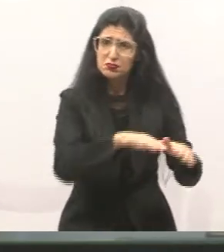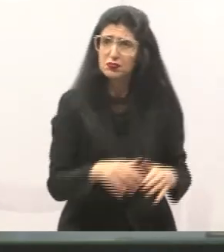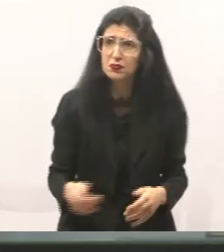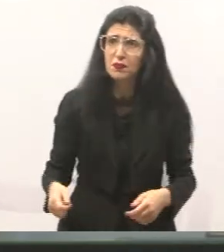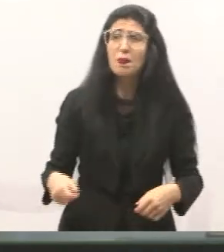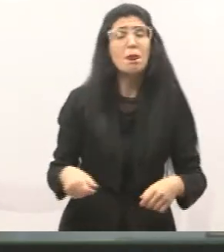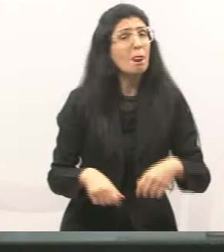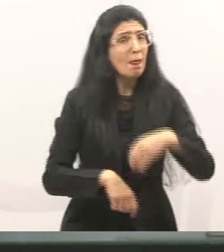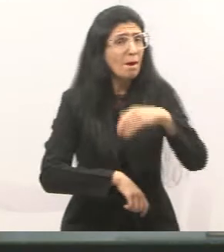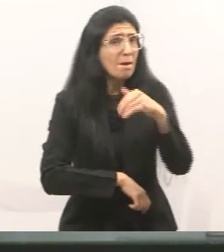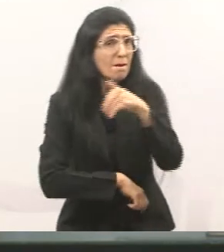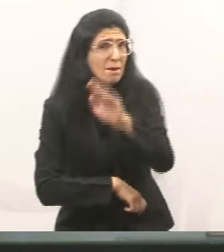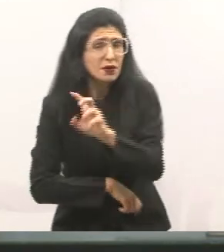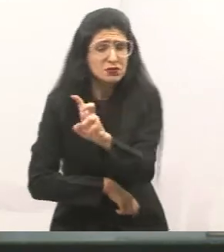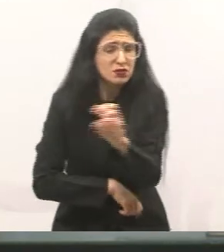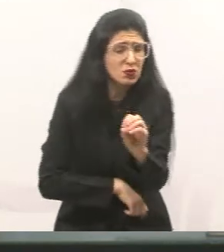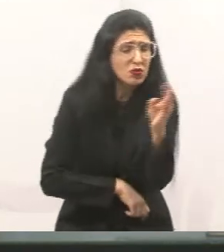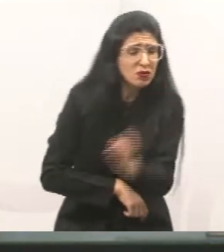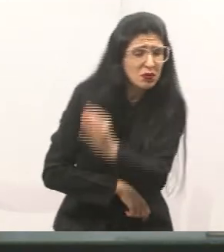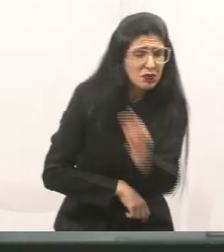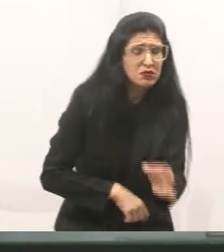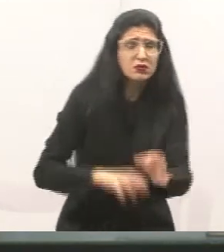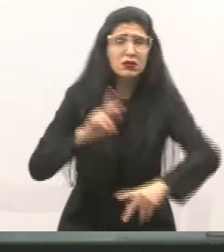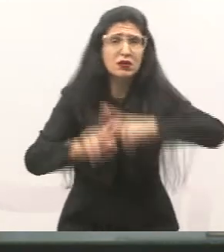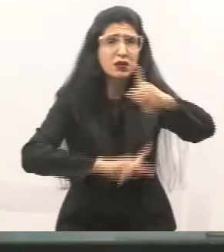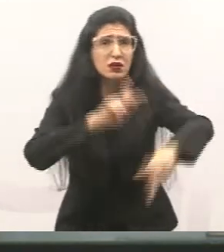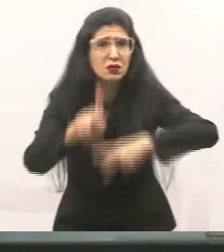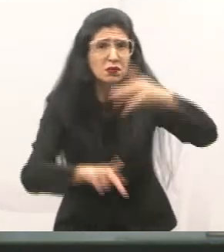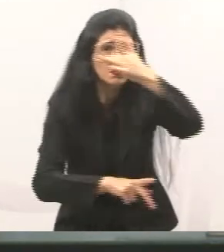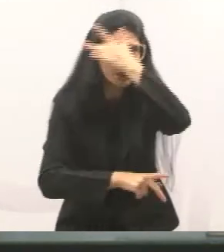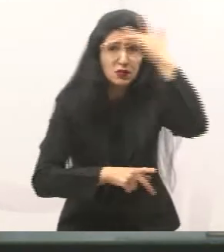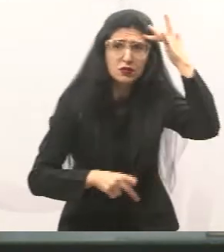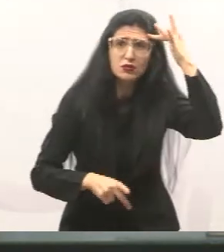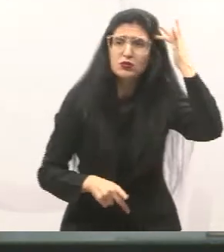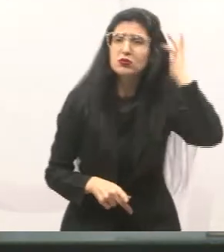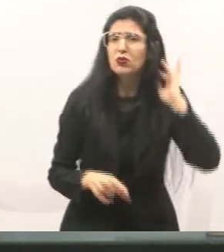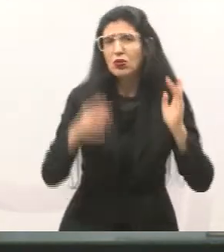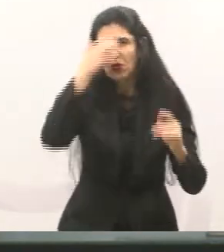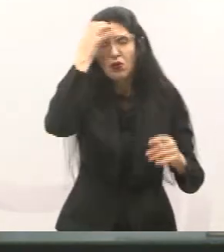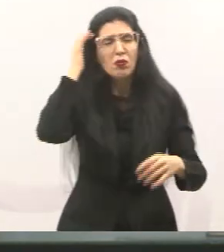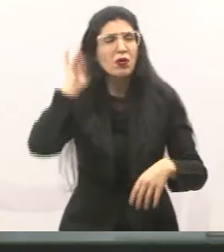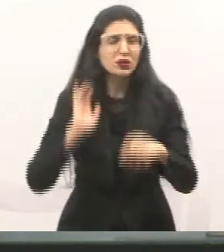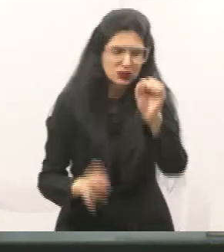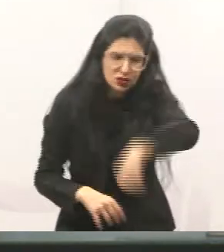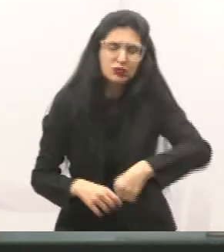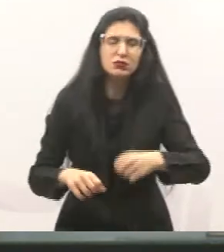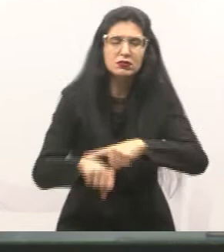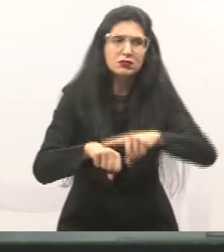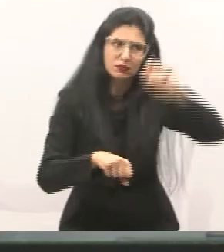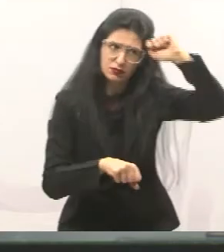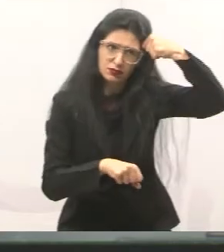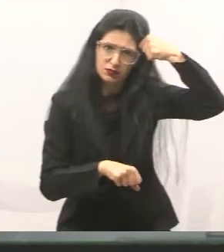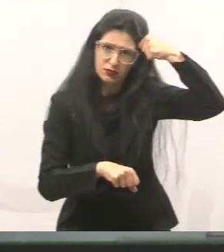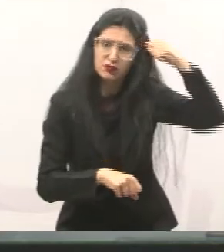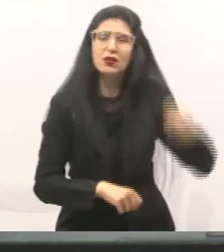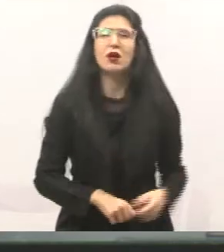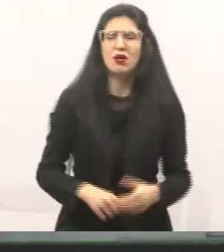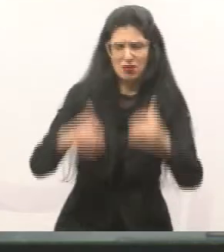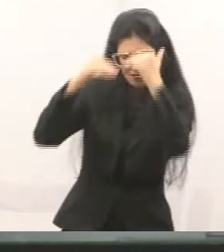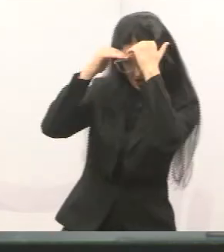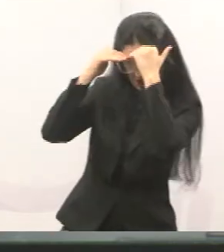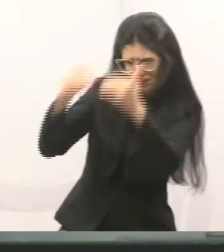de 50% da população, e as palavras de ordem devem ser respeito e dignidade.